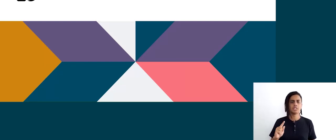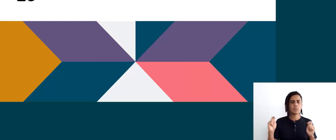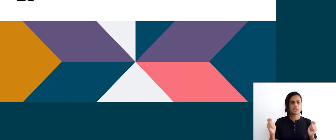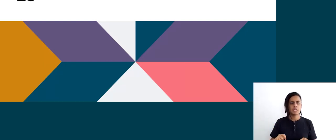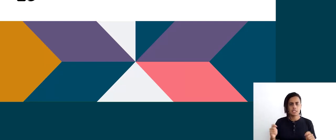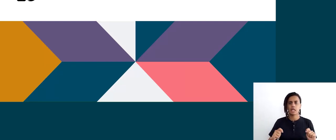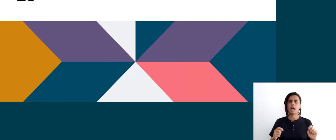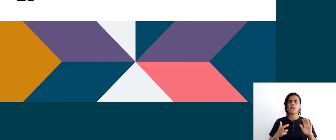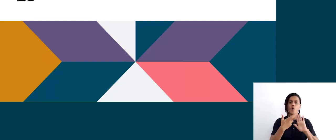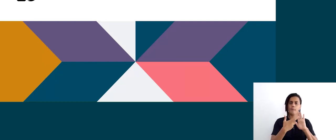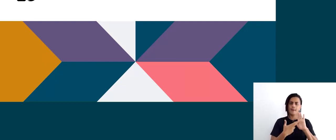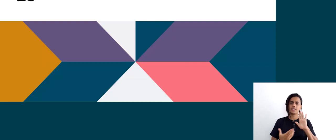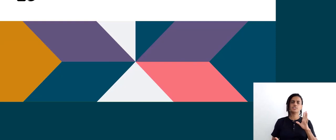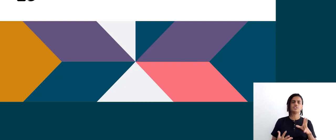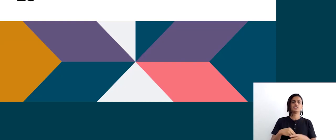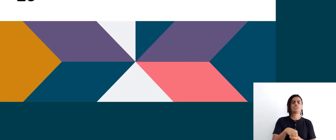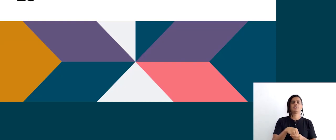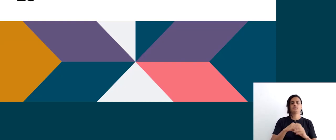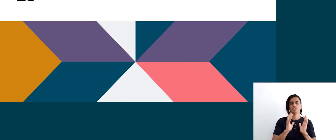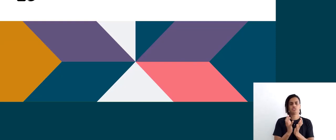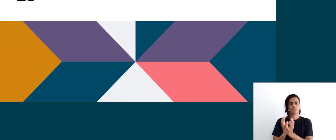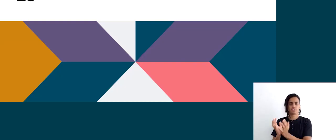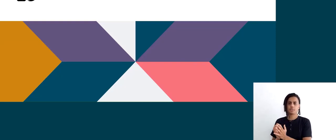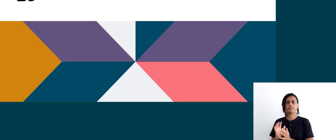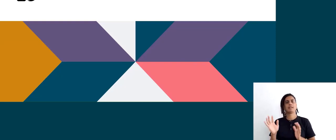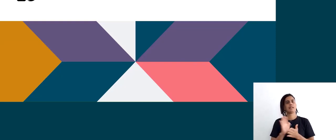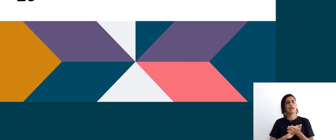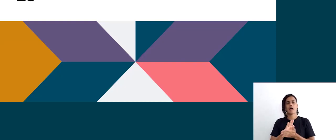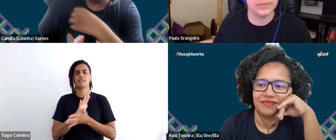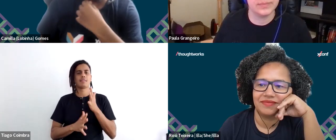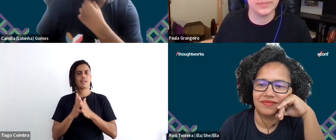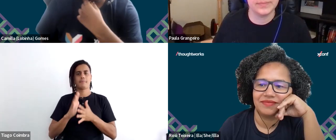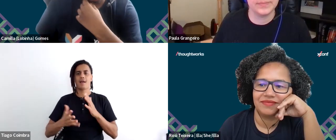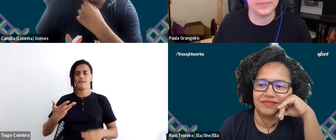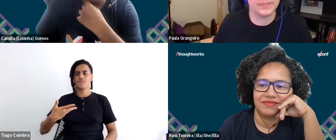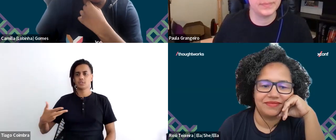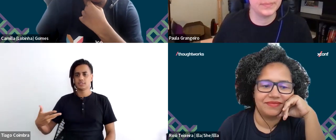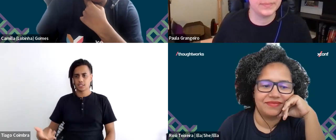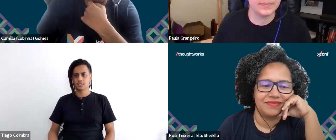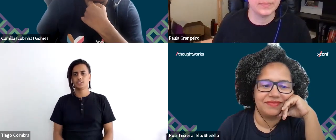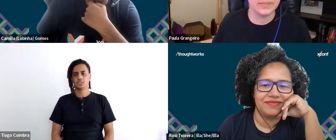das normativas e ser fluido dentro do time, não atrapalhando a velocidade.